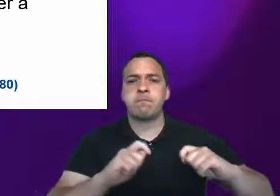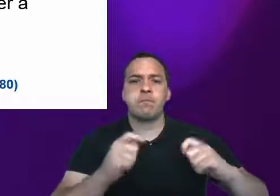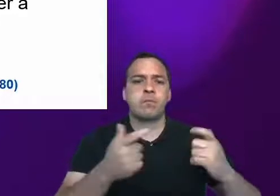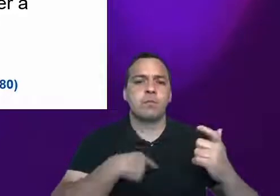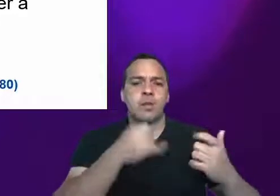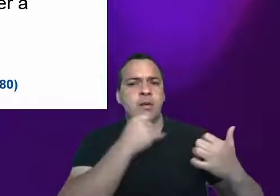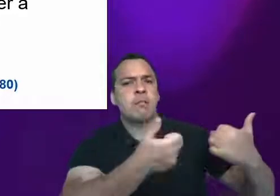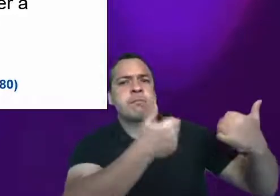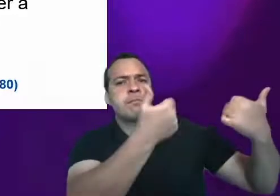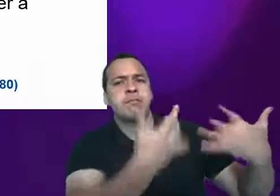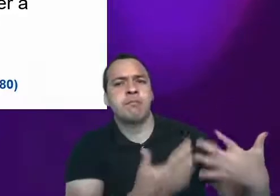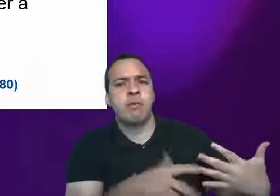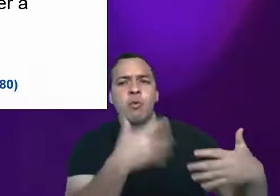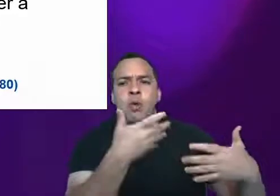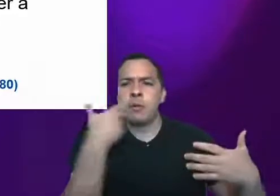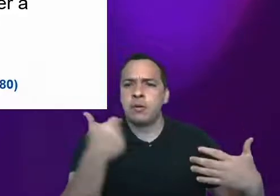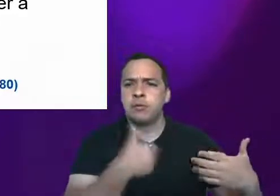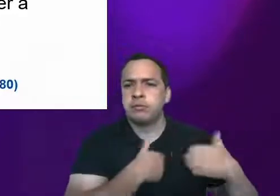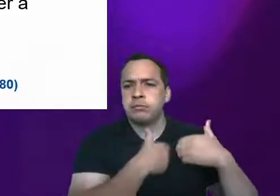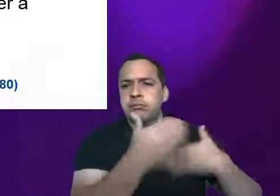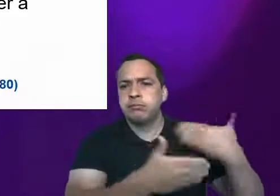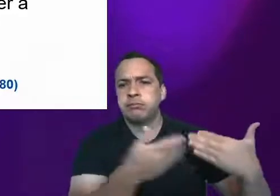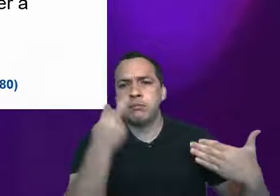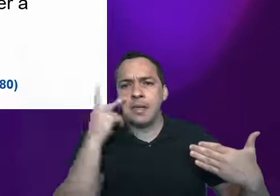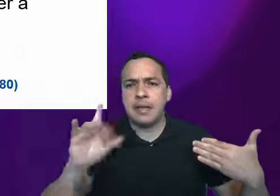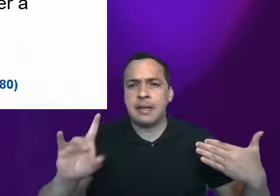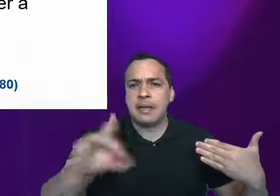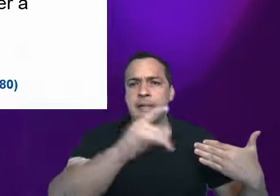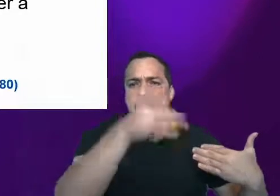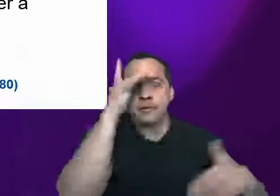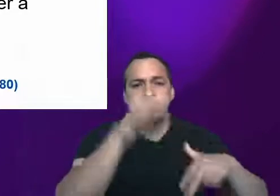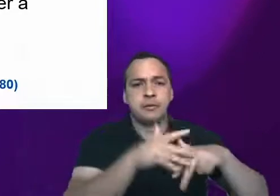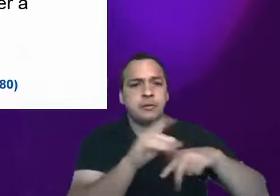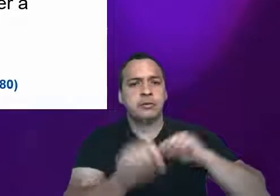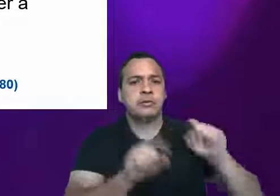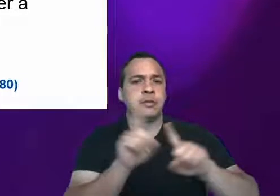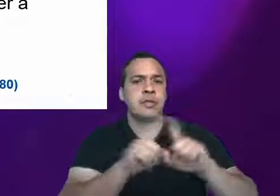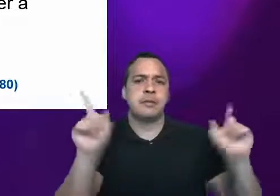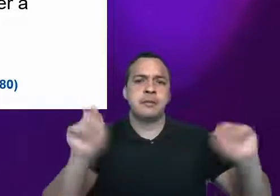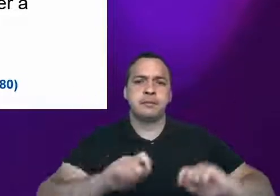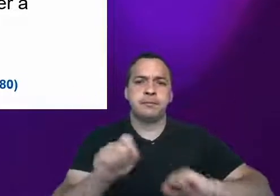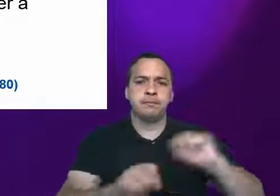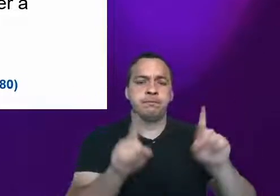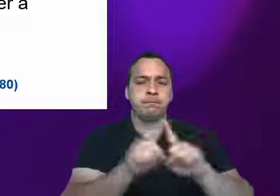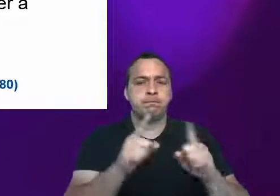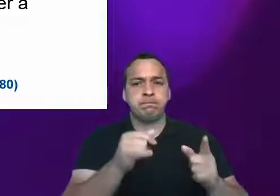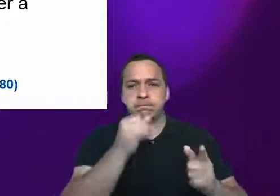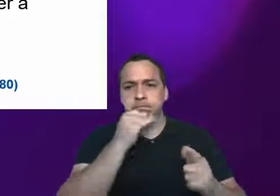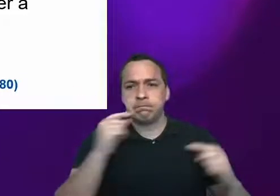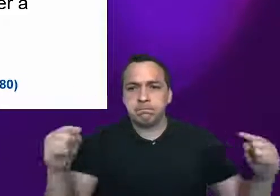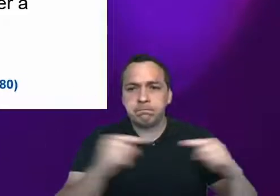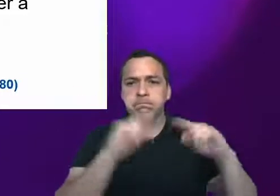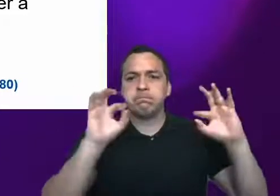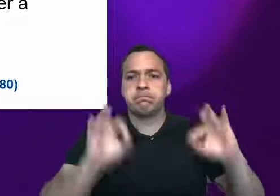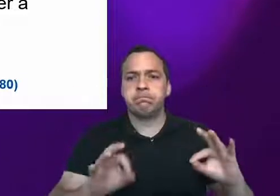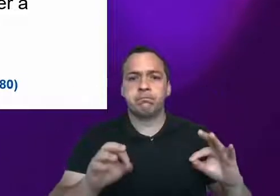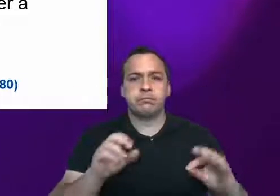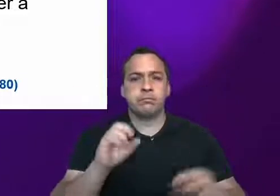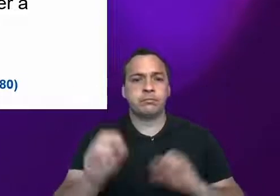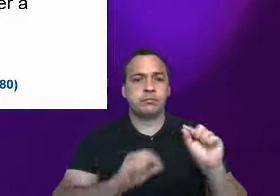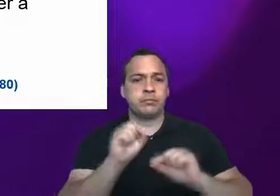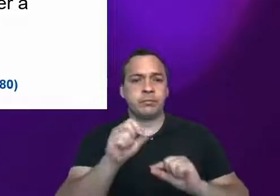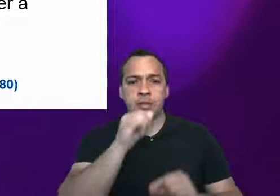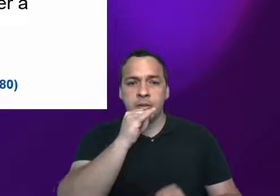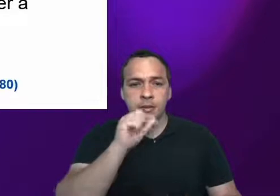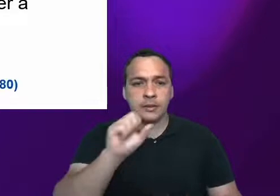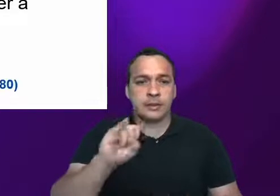definir qual é a melhor conduta para cada paciente, visto a possibilidade de recidiva quando a gente tem uma alfa-fetoproteína